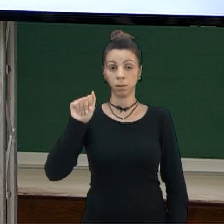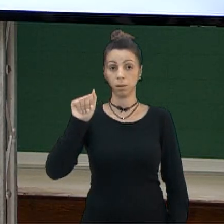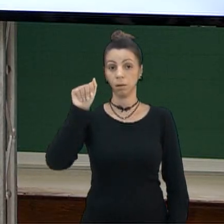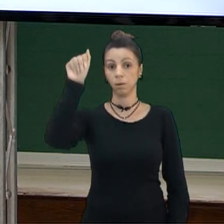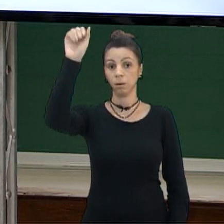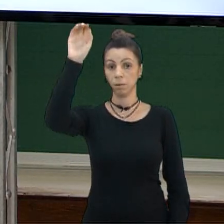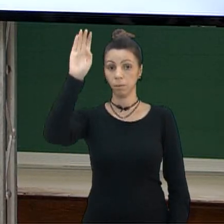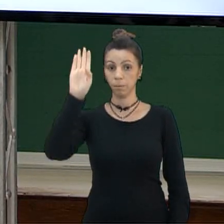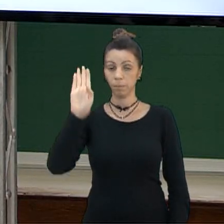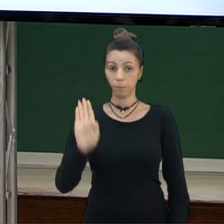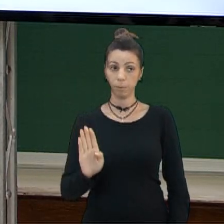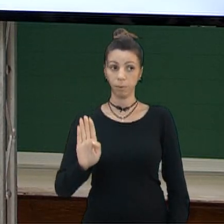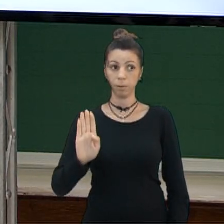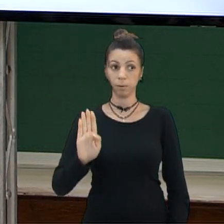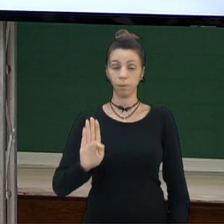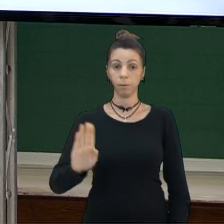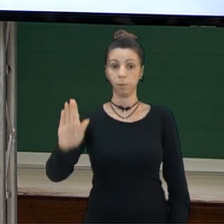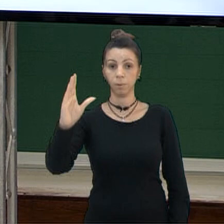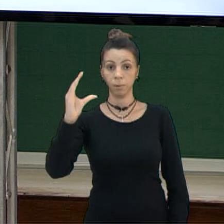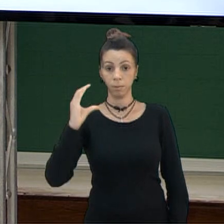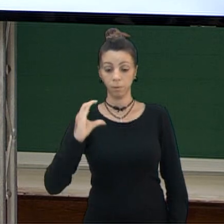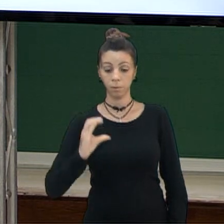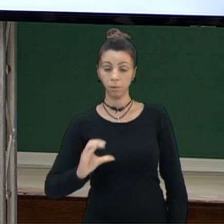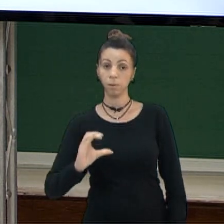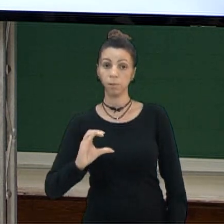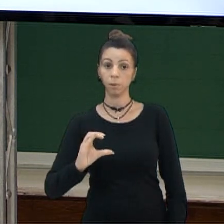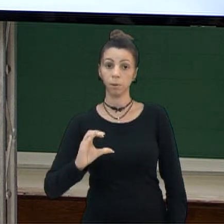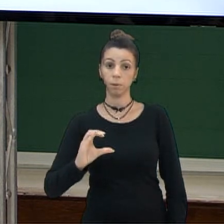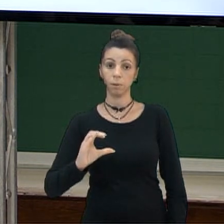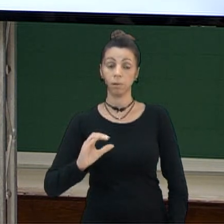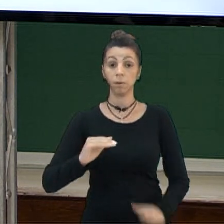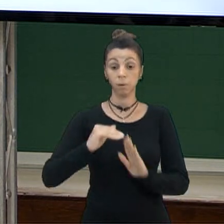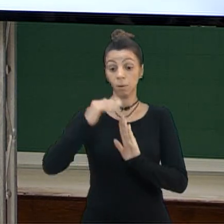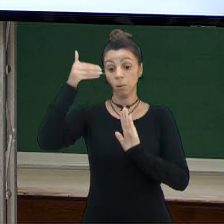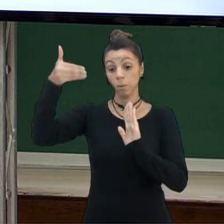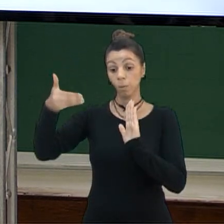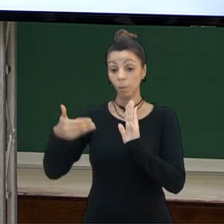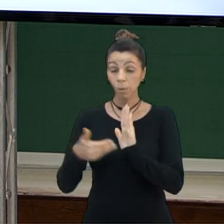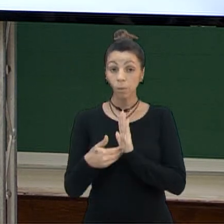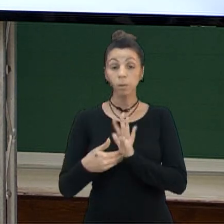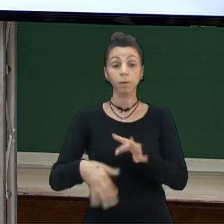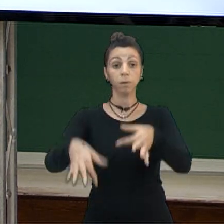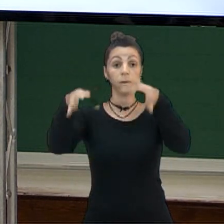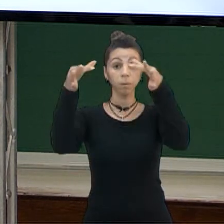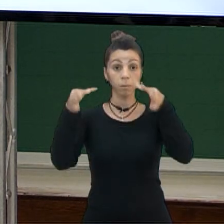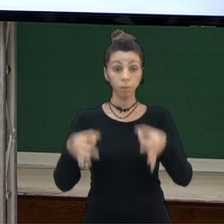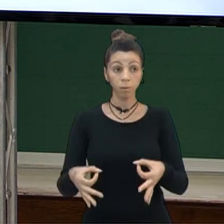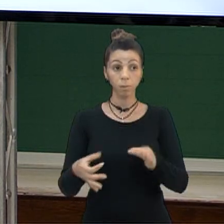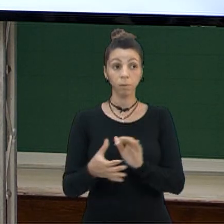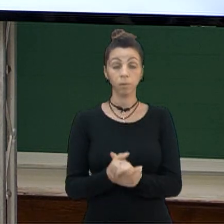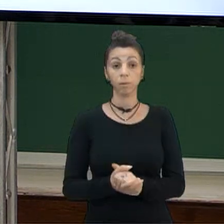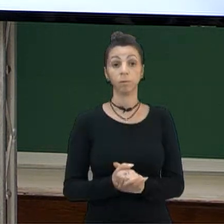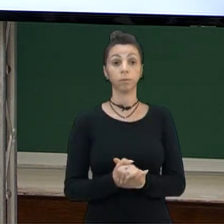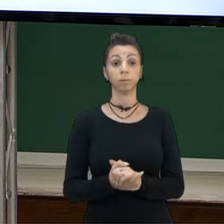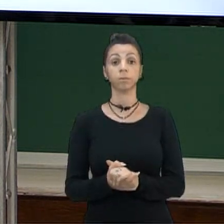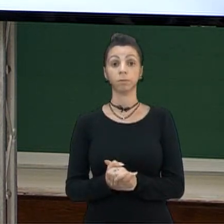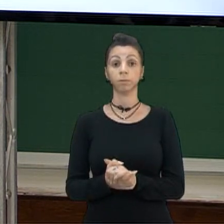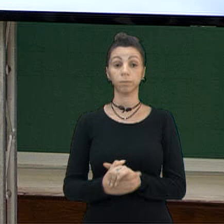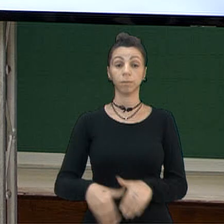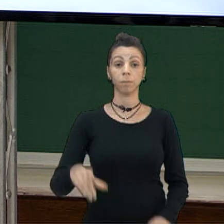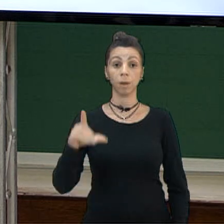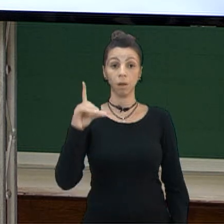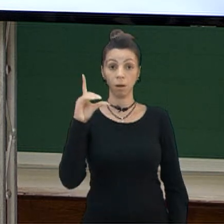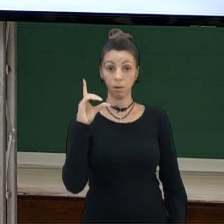diferentes origens, diferentes religiões, todas as questões estão corretas. Então, vocês têm que marcar a letra D